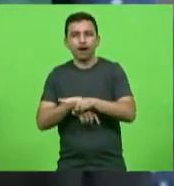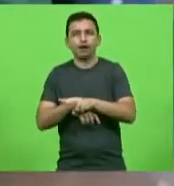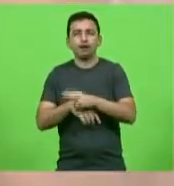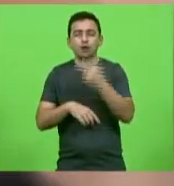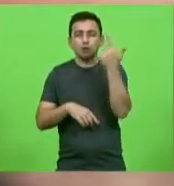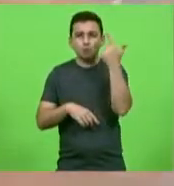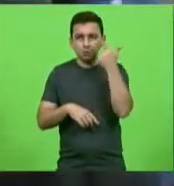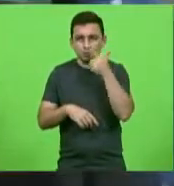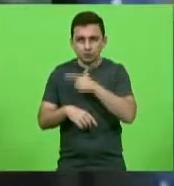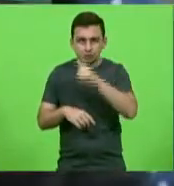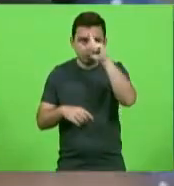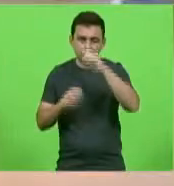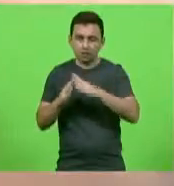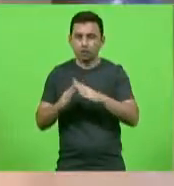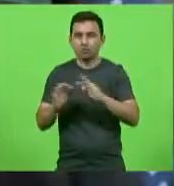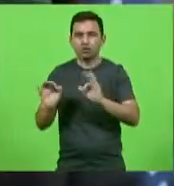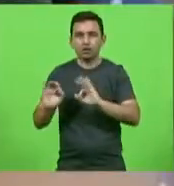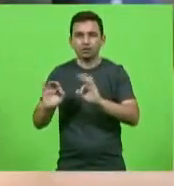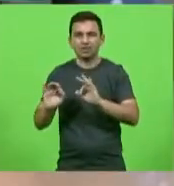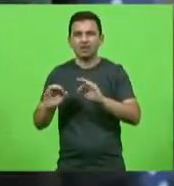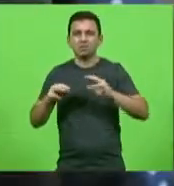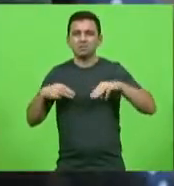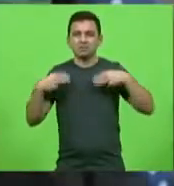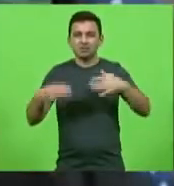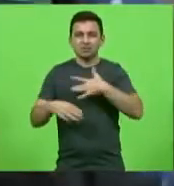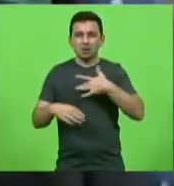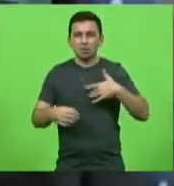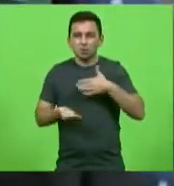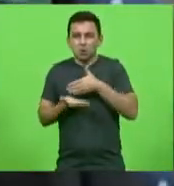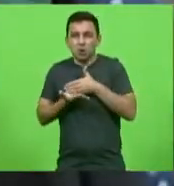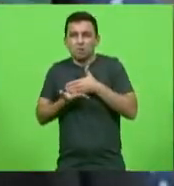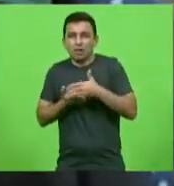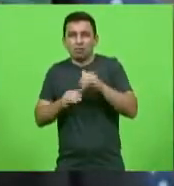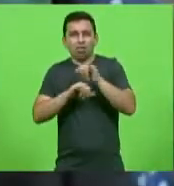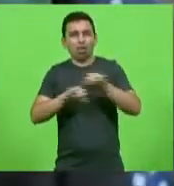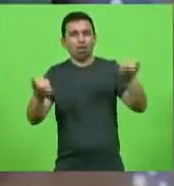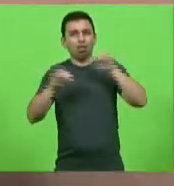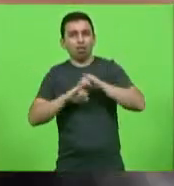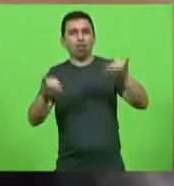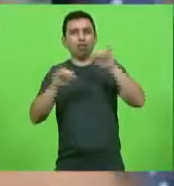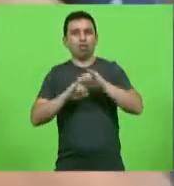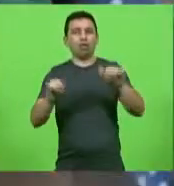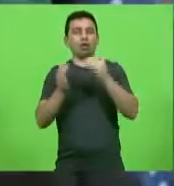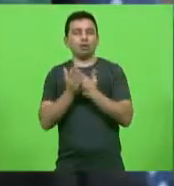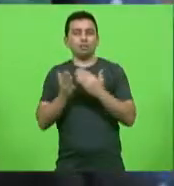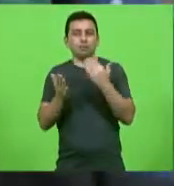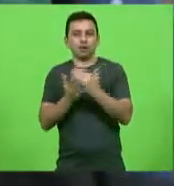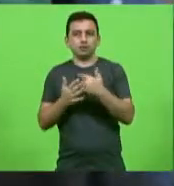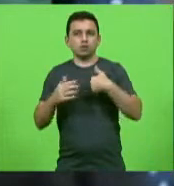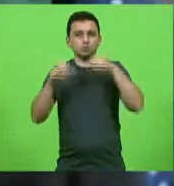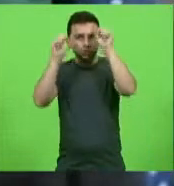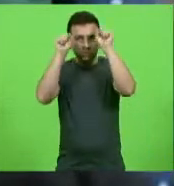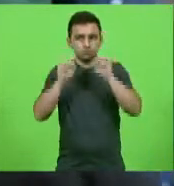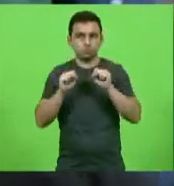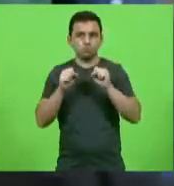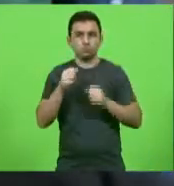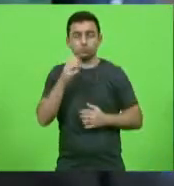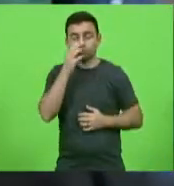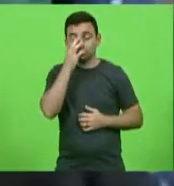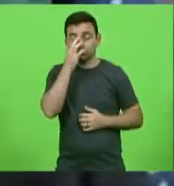curar. O Ministério da Saúde foi alarmista demais no início de todo o processo da pandemia e sou testemunha disso.